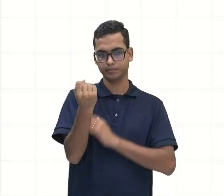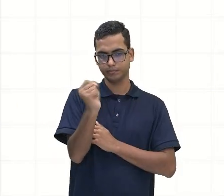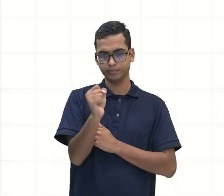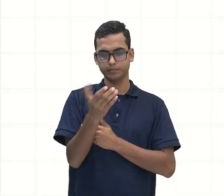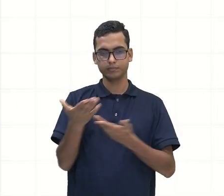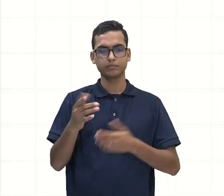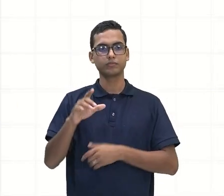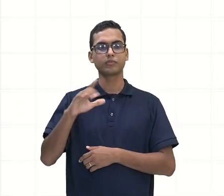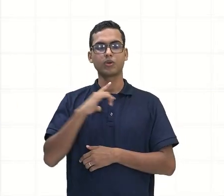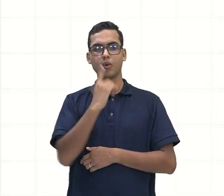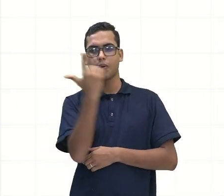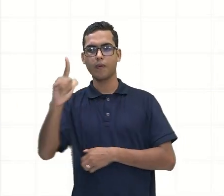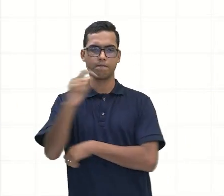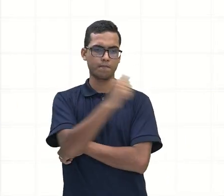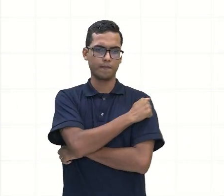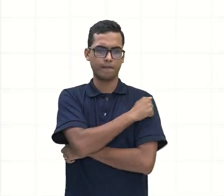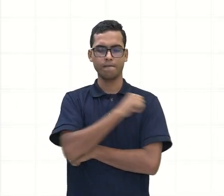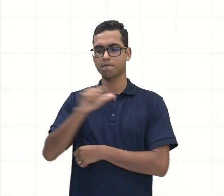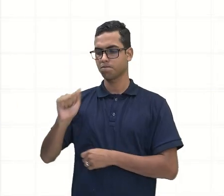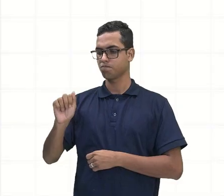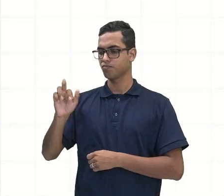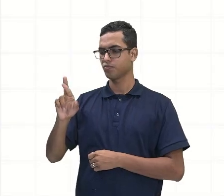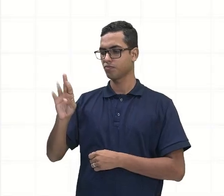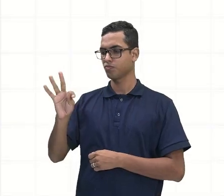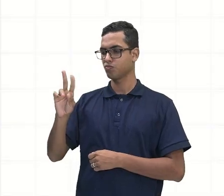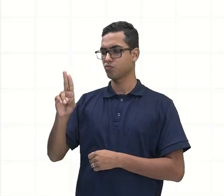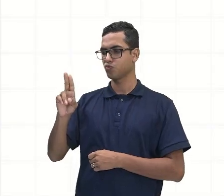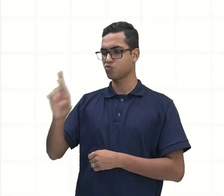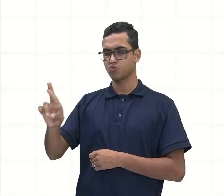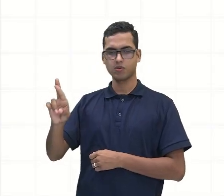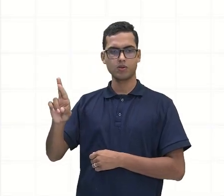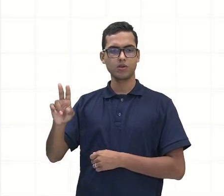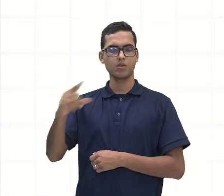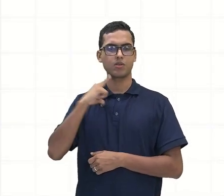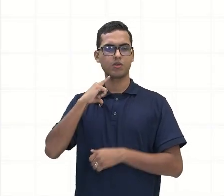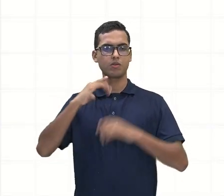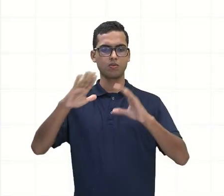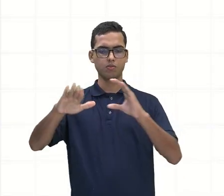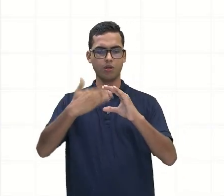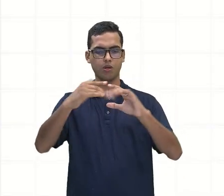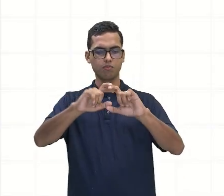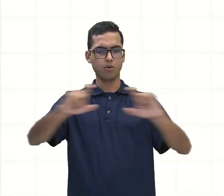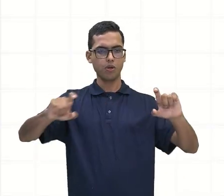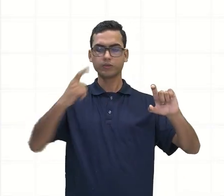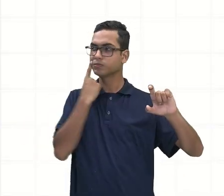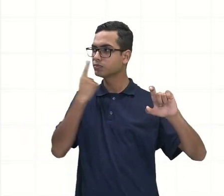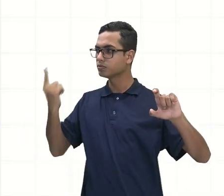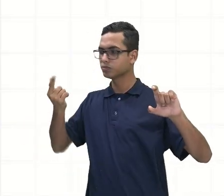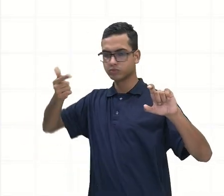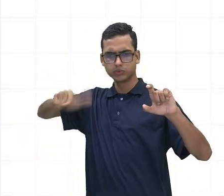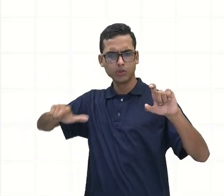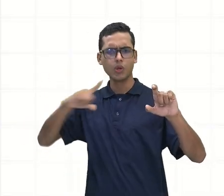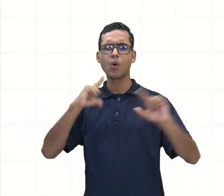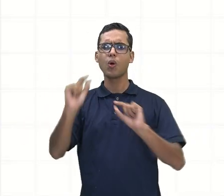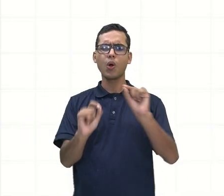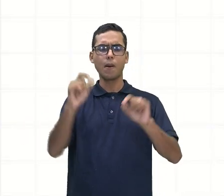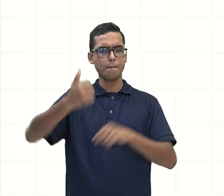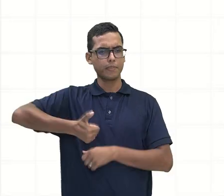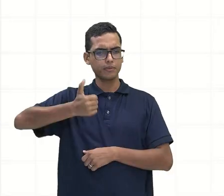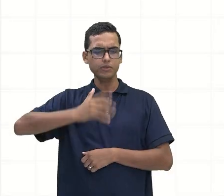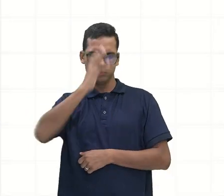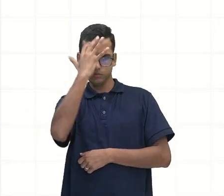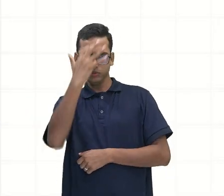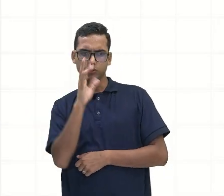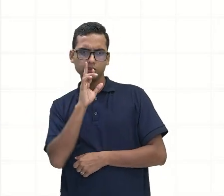Arthur recebeu essa expressão. Então, novamente, vamos com calma. Primeiro, vamos resolver esse parêntese aqui,